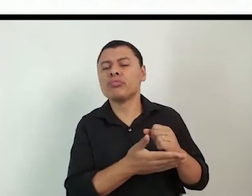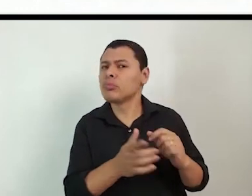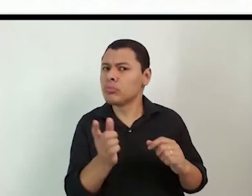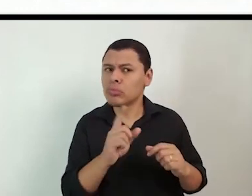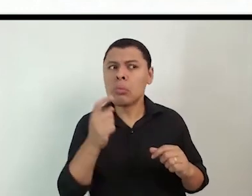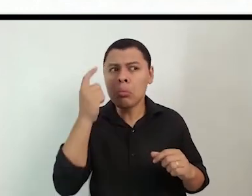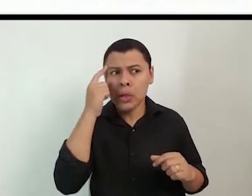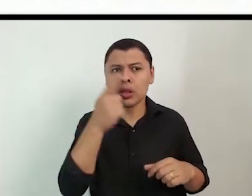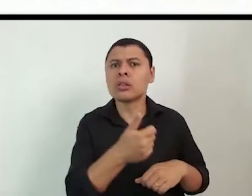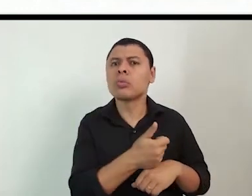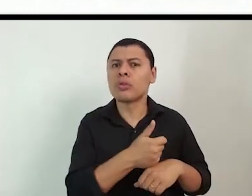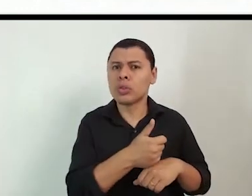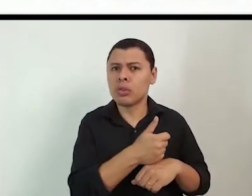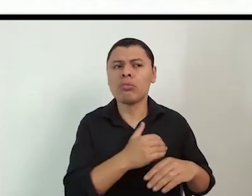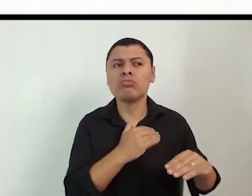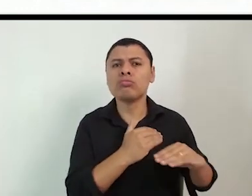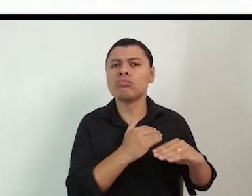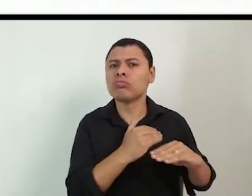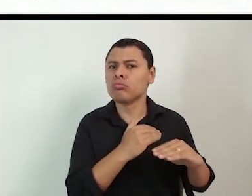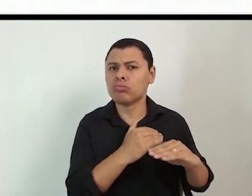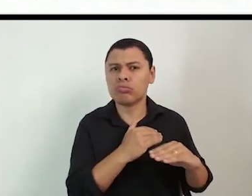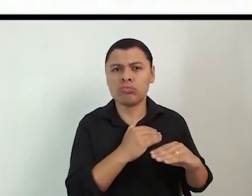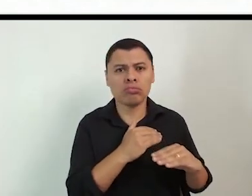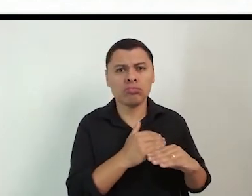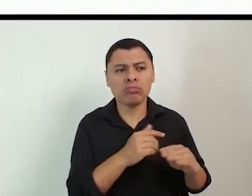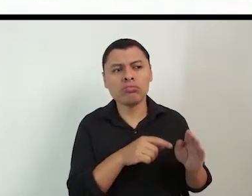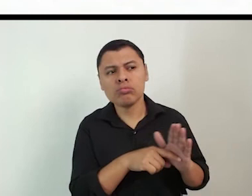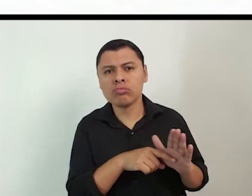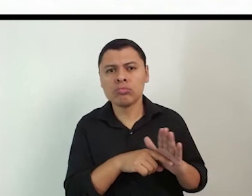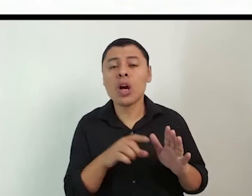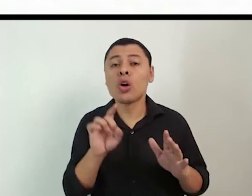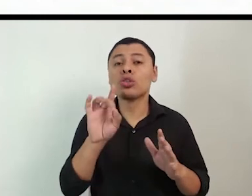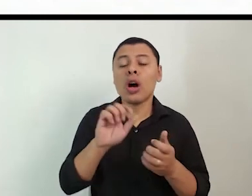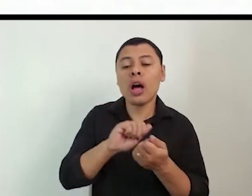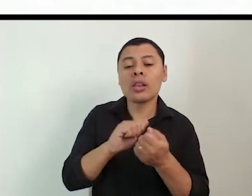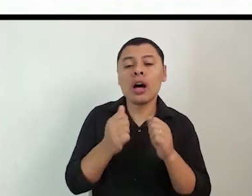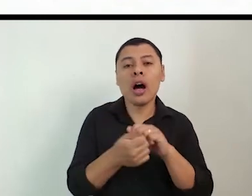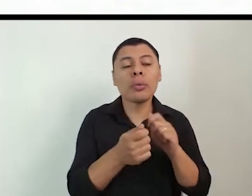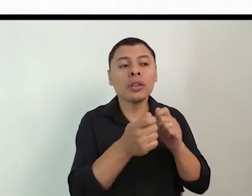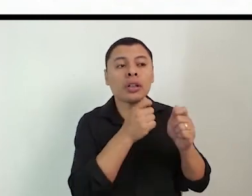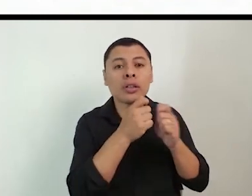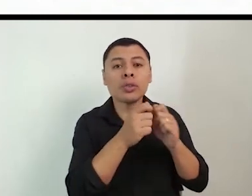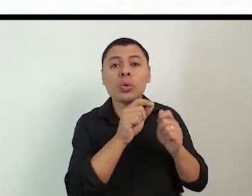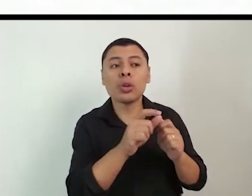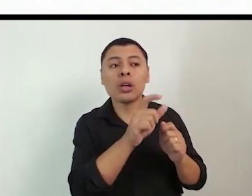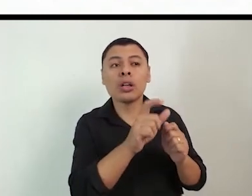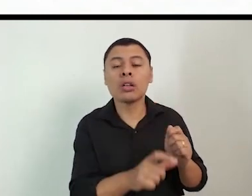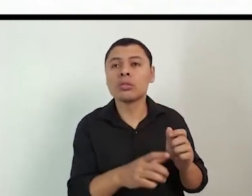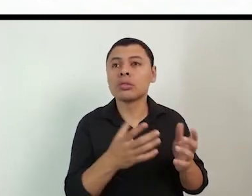tratar com equidade. Se você tem um processo seletivo, você vai adaptar esse processo seletivo para